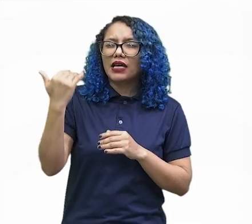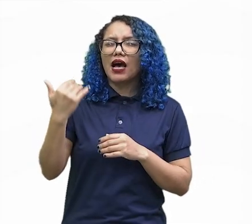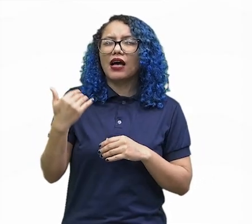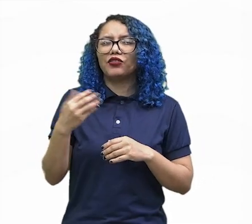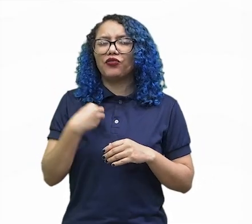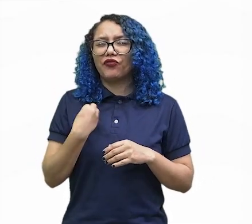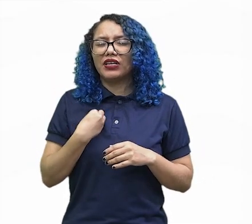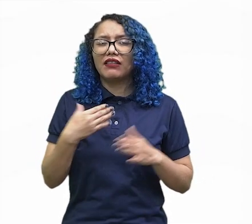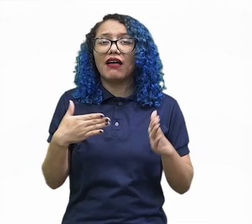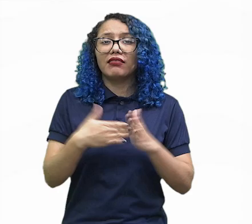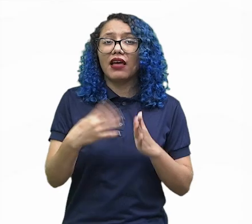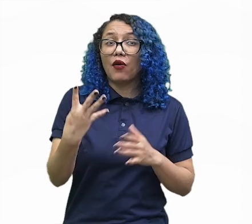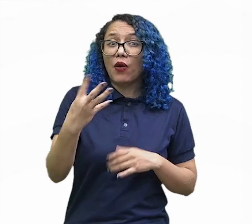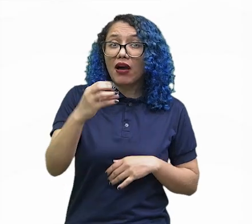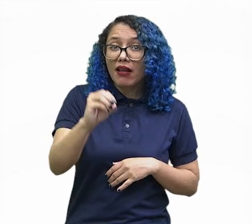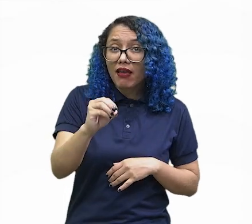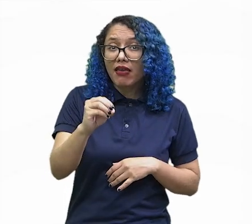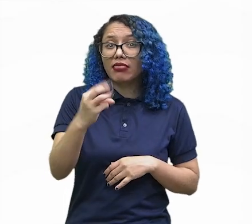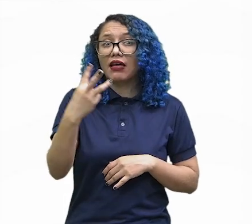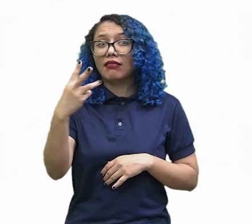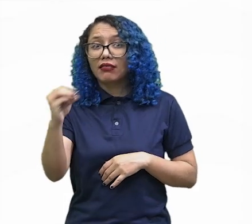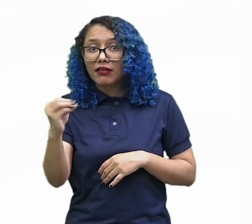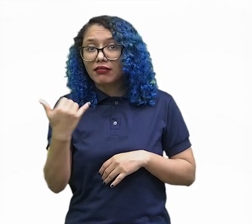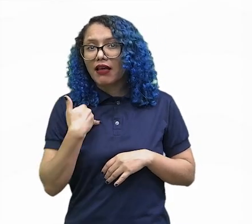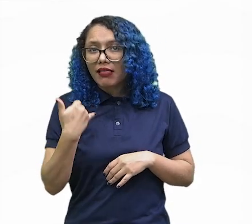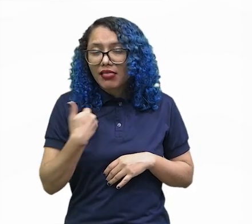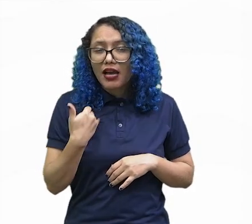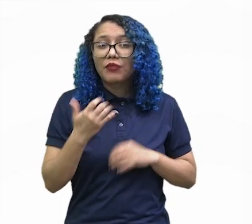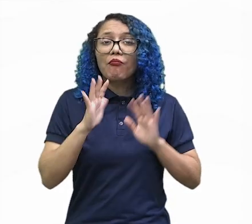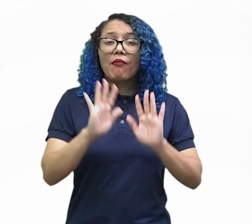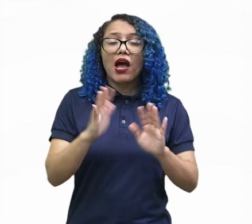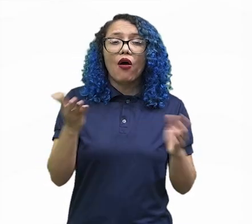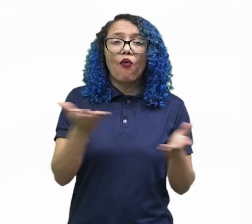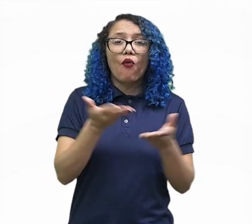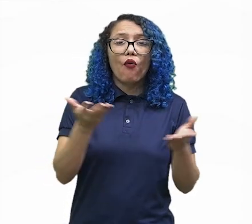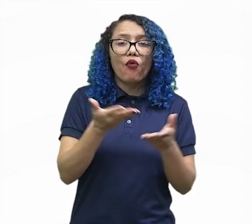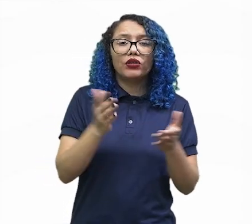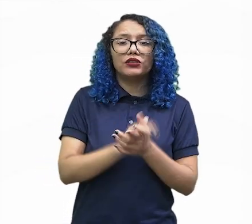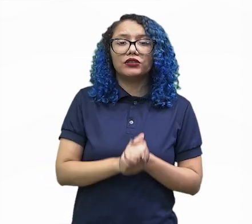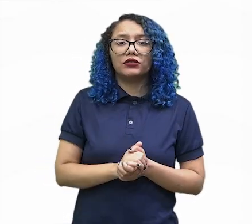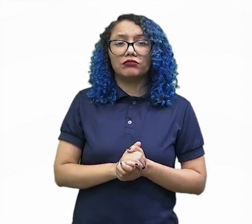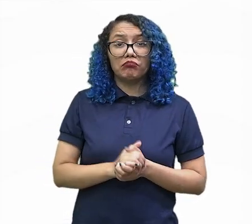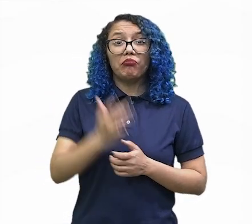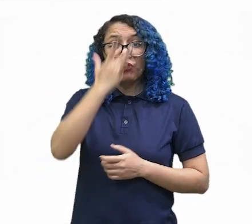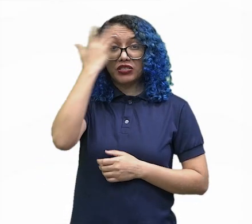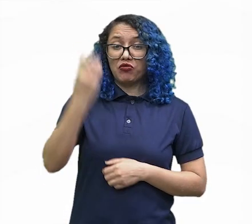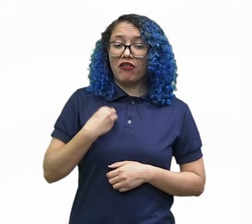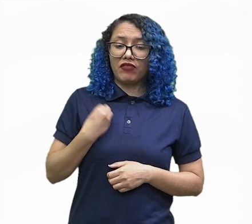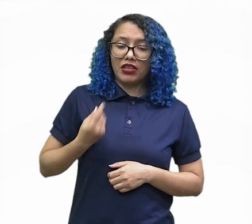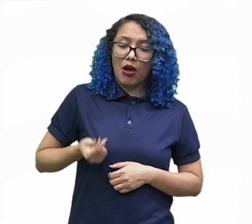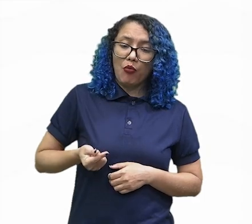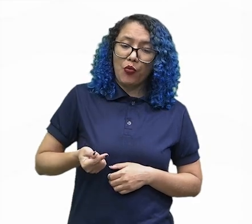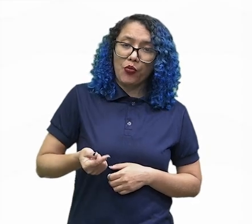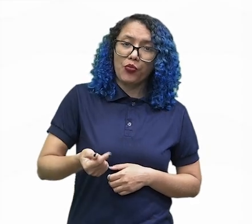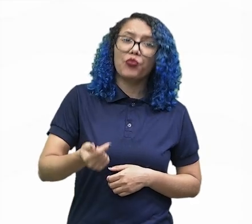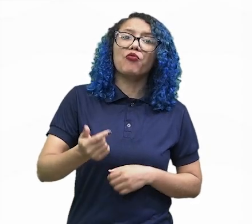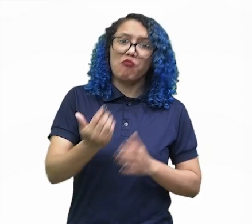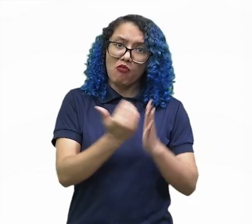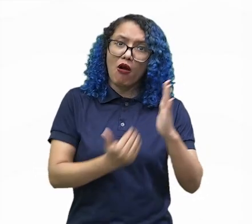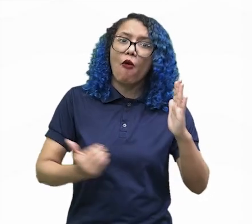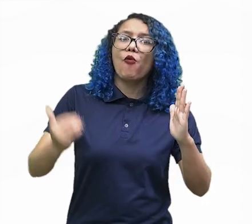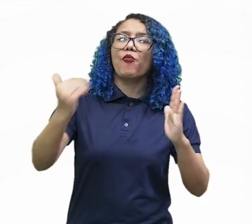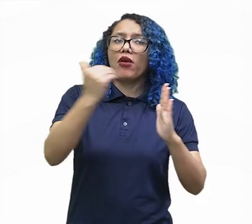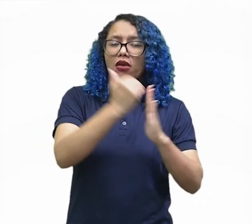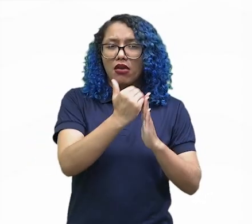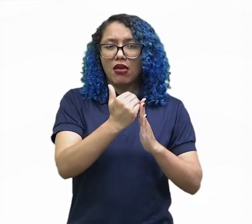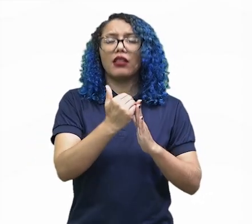os 40, 50 anos de idade, hoje as pessoas elas estão com a longevidade